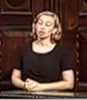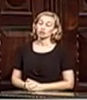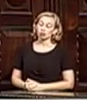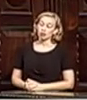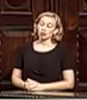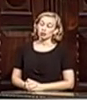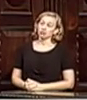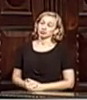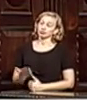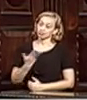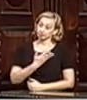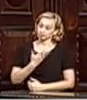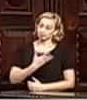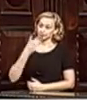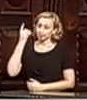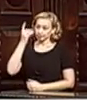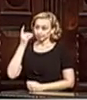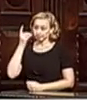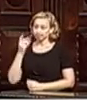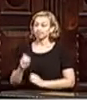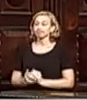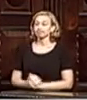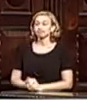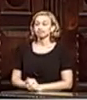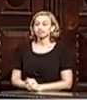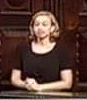senhoras deputados, da escalada da violência.